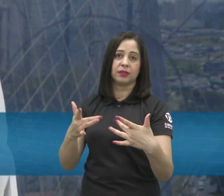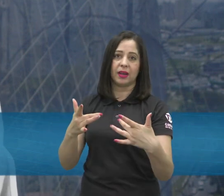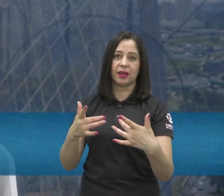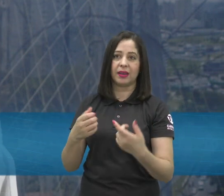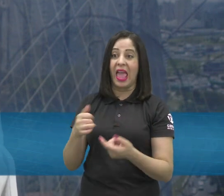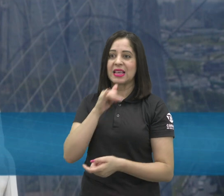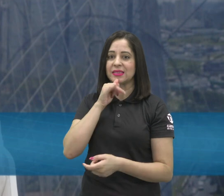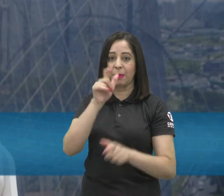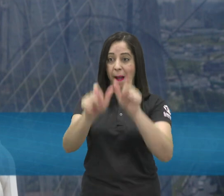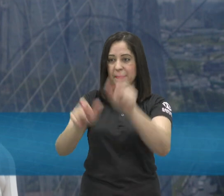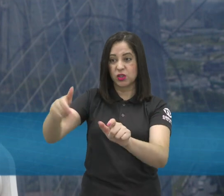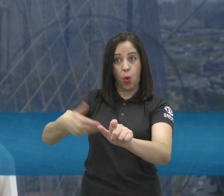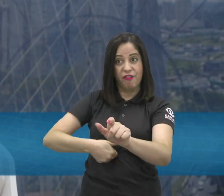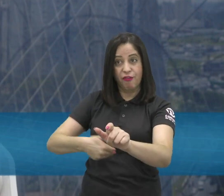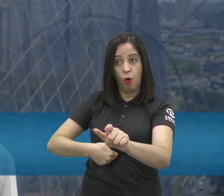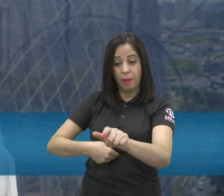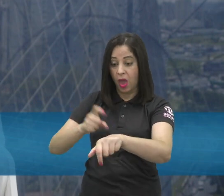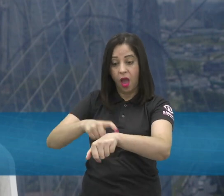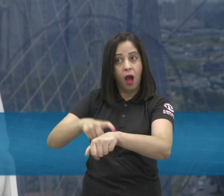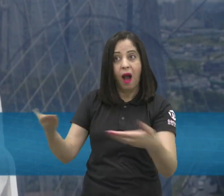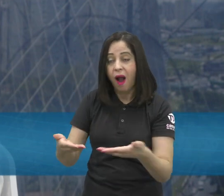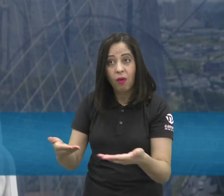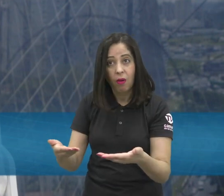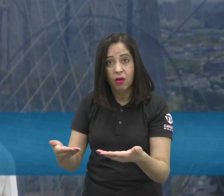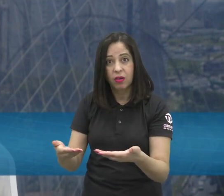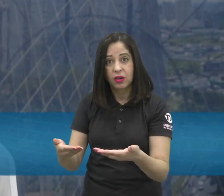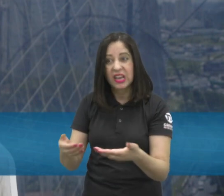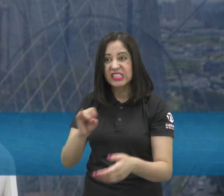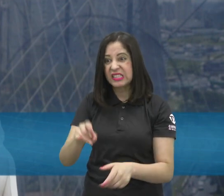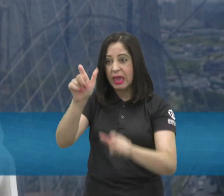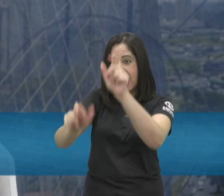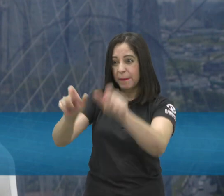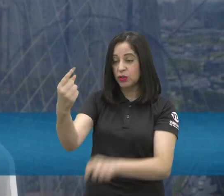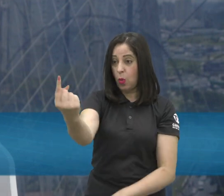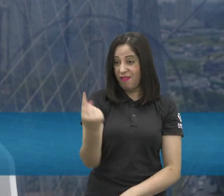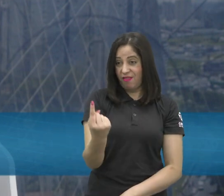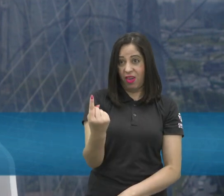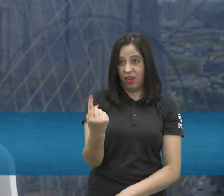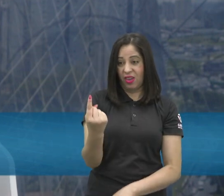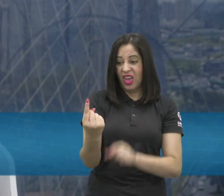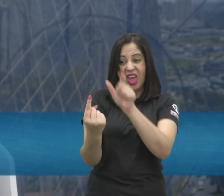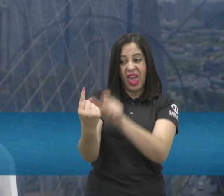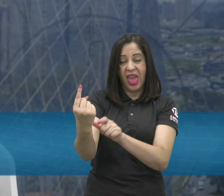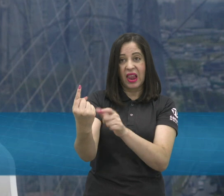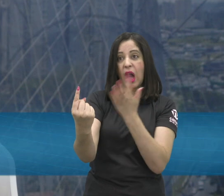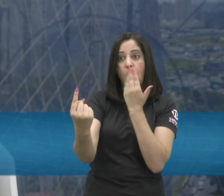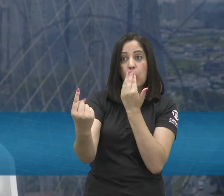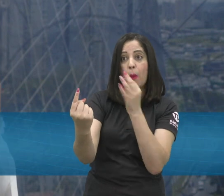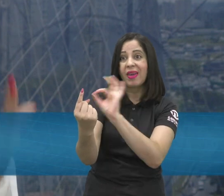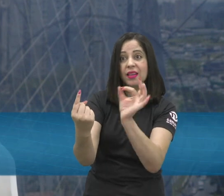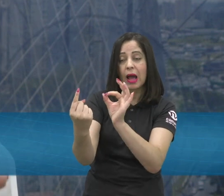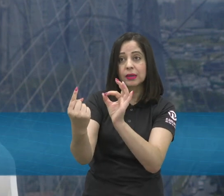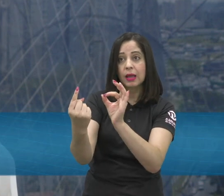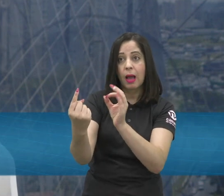fome hoje, né? Uhum. Então, assim, se uma pessoa que procura o atendimento, ela não tem o alimento na casa dela, ela precisa